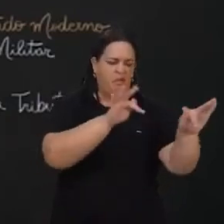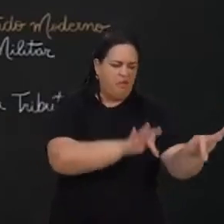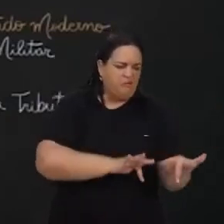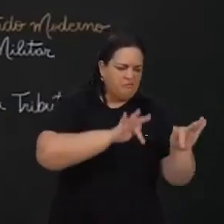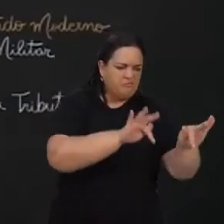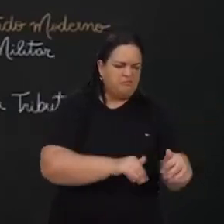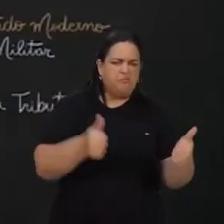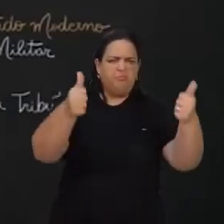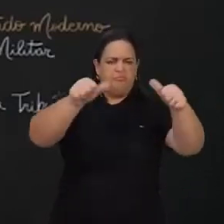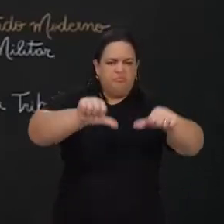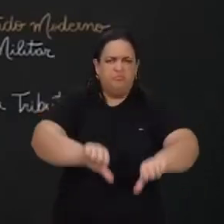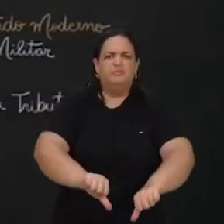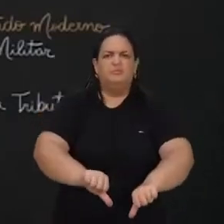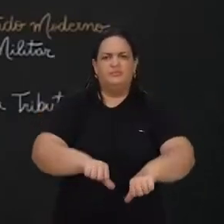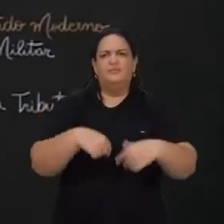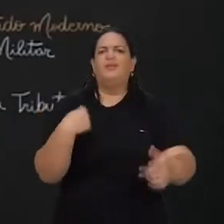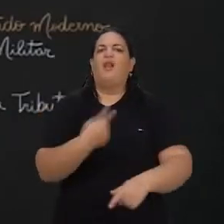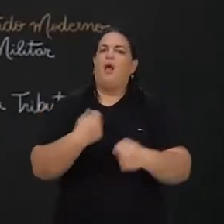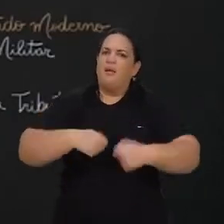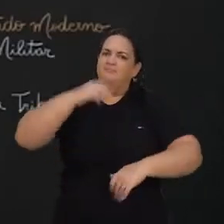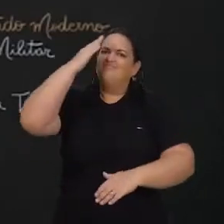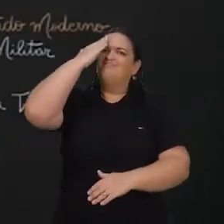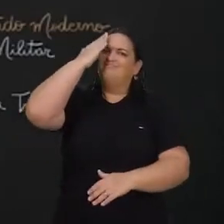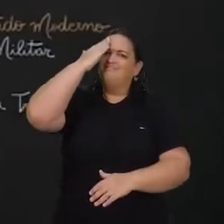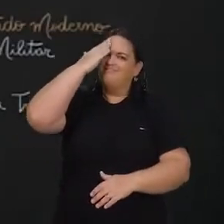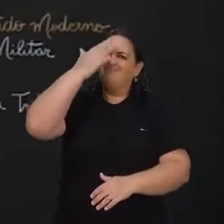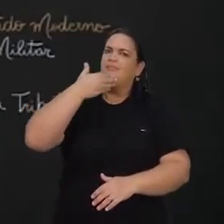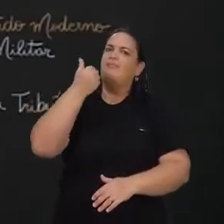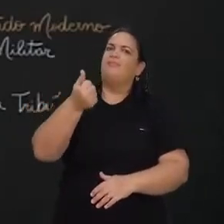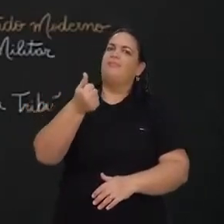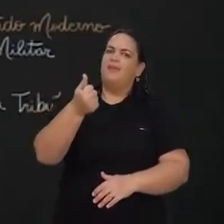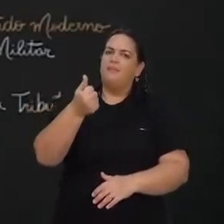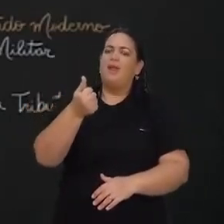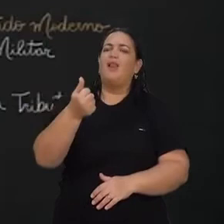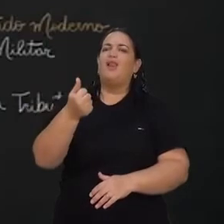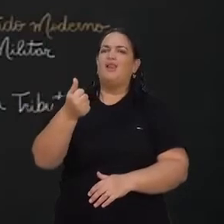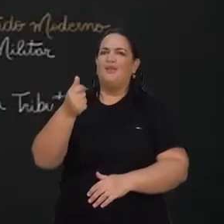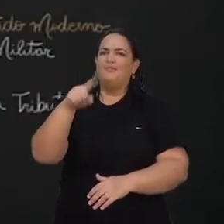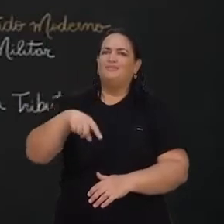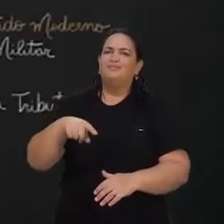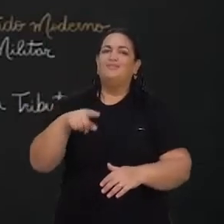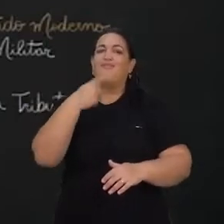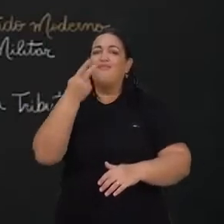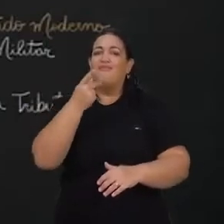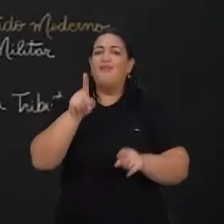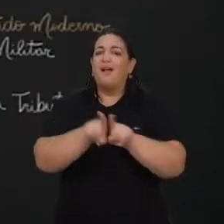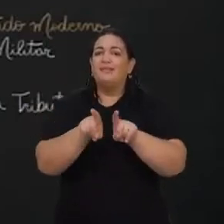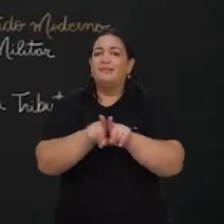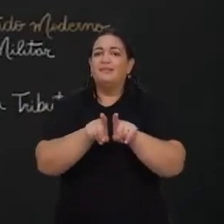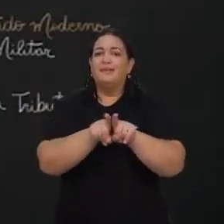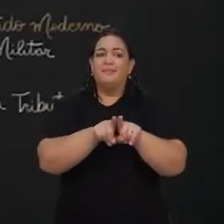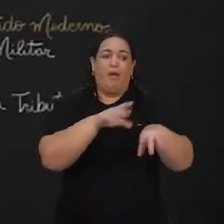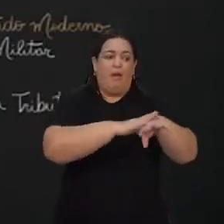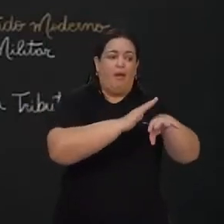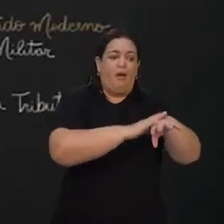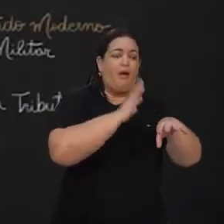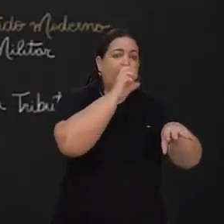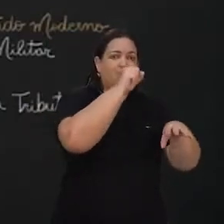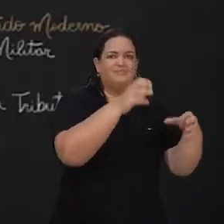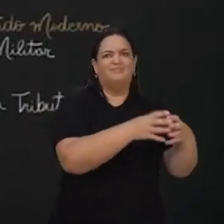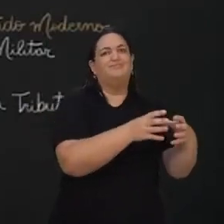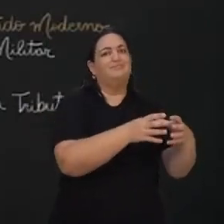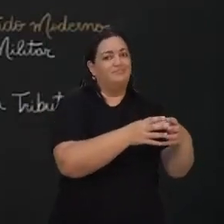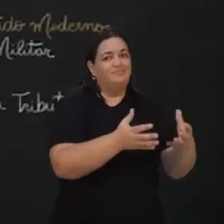gente precisa começar a entender, porque isso teve uma relação direta com o processo de centralização do poder que a gente vai falar hoje.